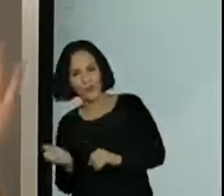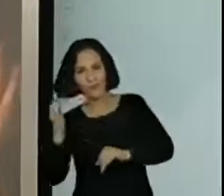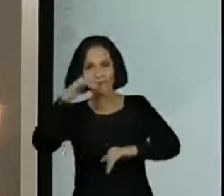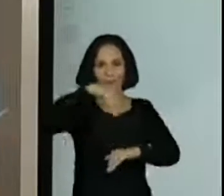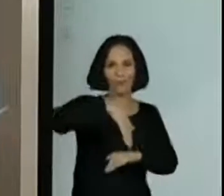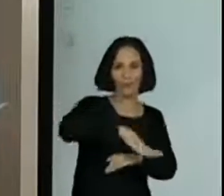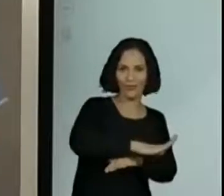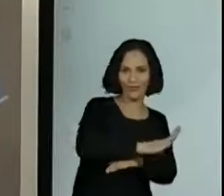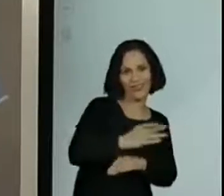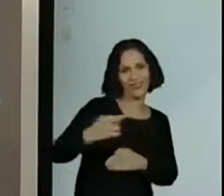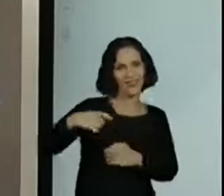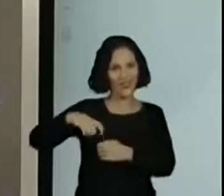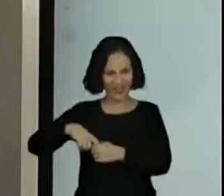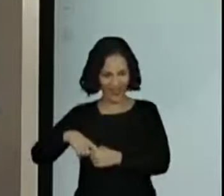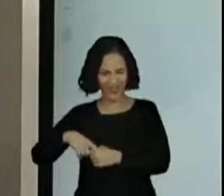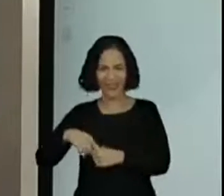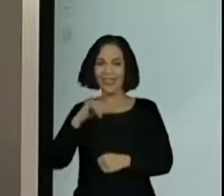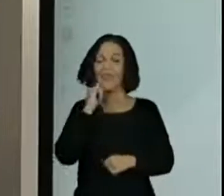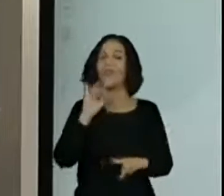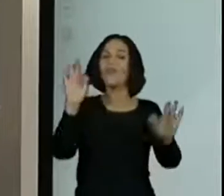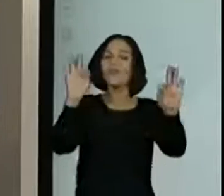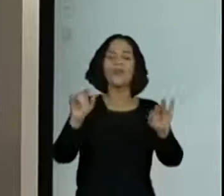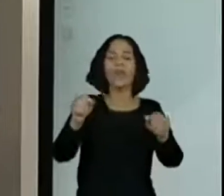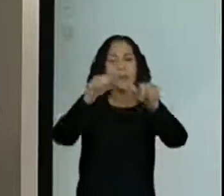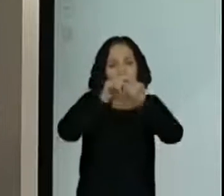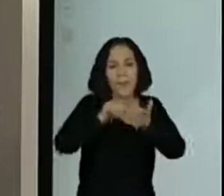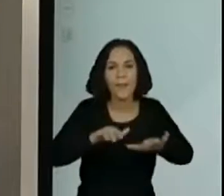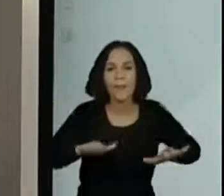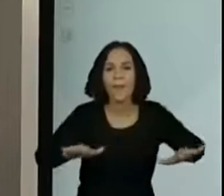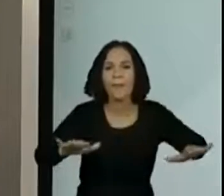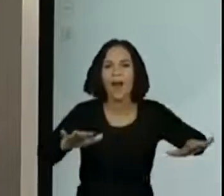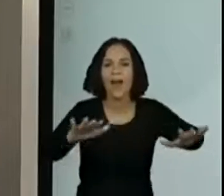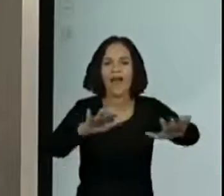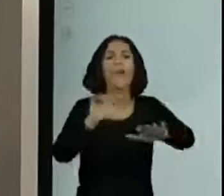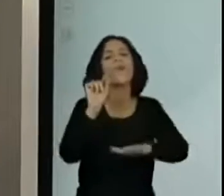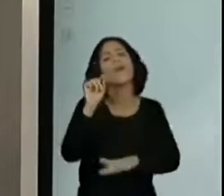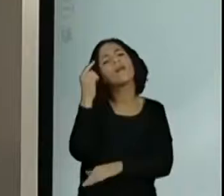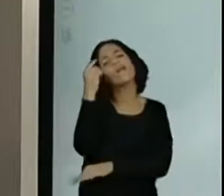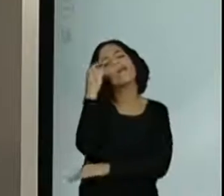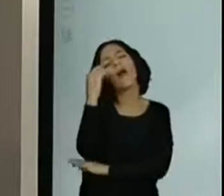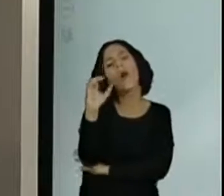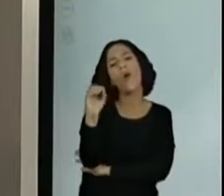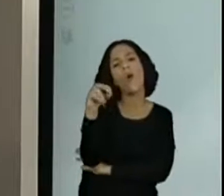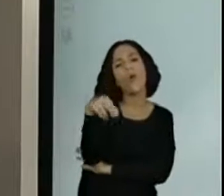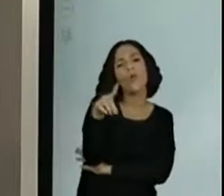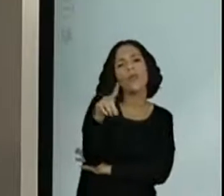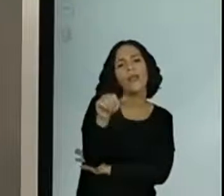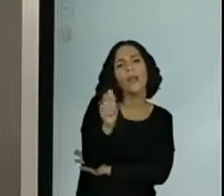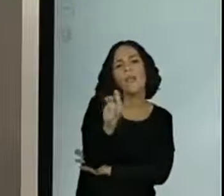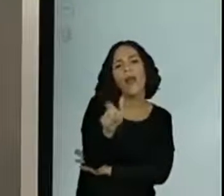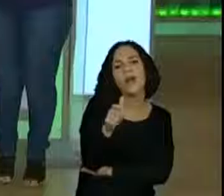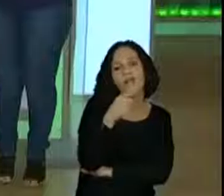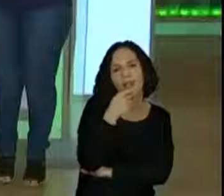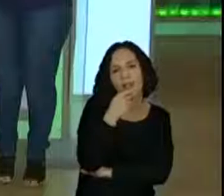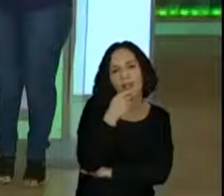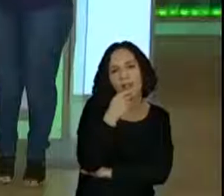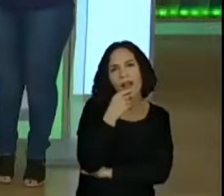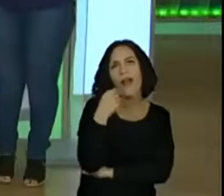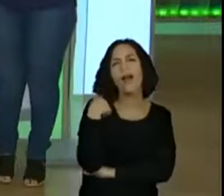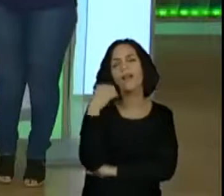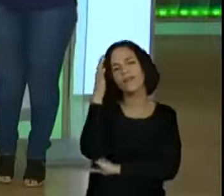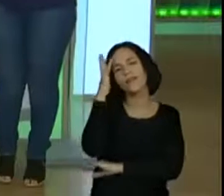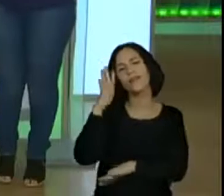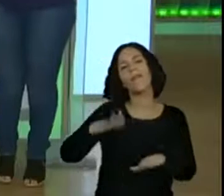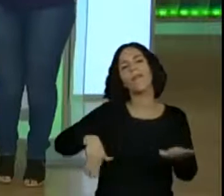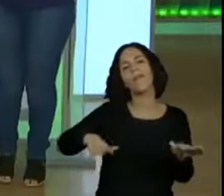e vamos lá. Então, onda de felicidade. Pensa aí, o que é uma onda de felicidade para vocês? Ah, eu fico imaginando lá, eu